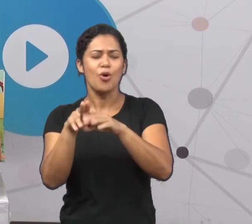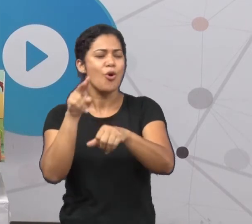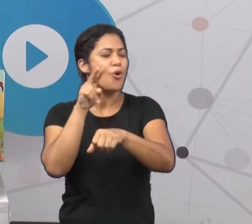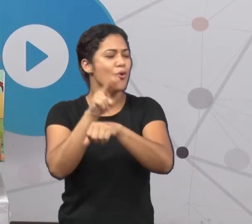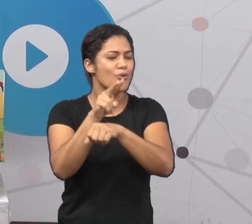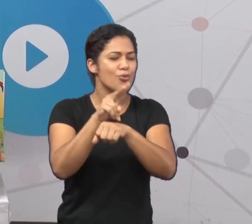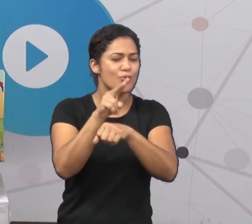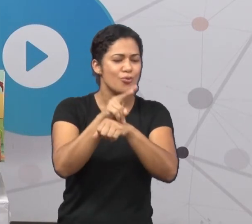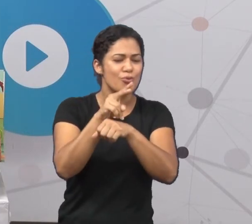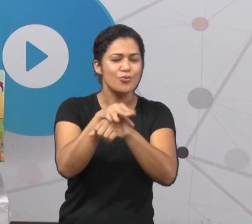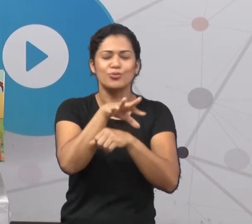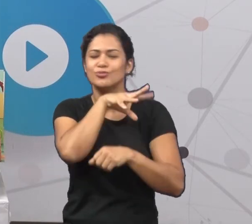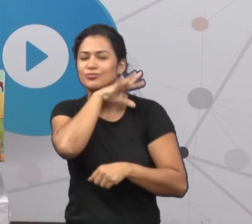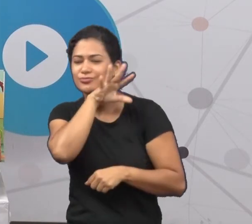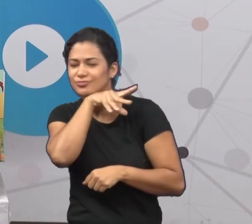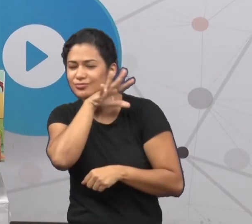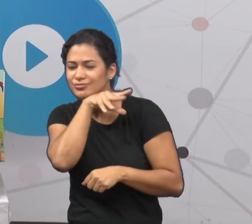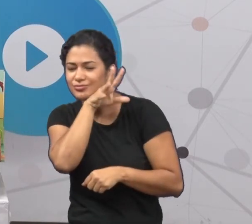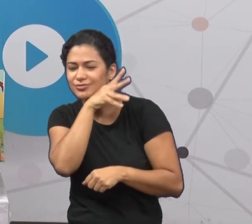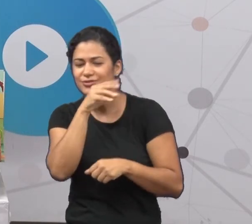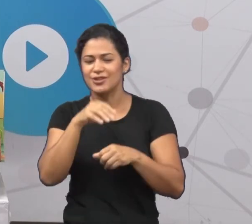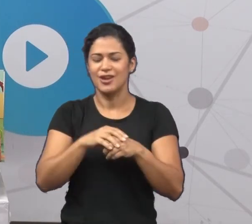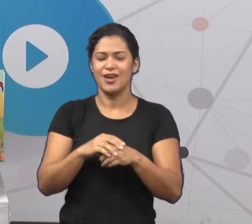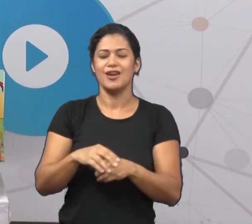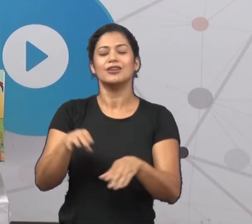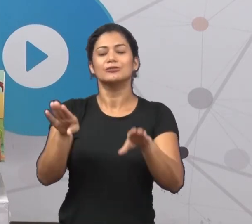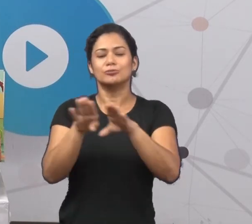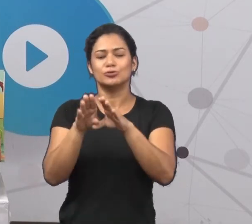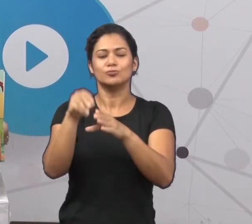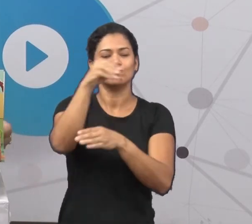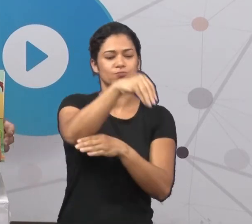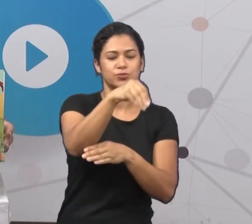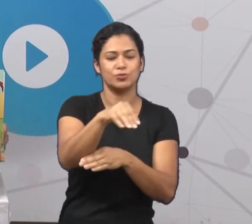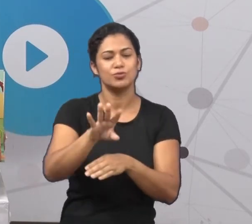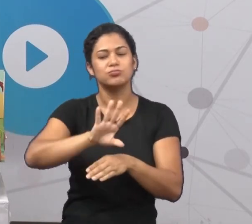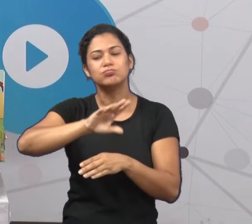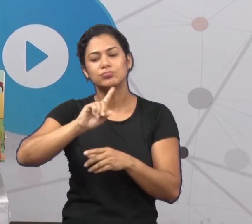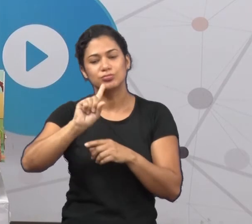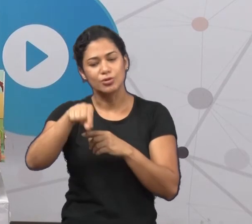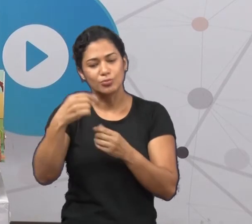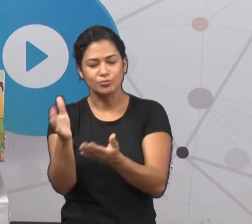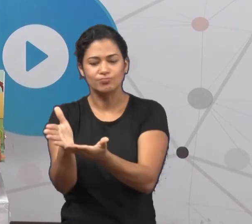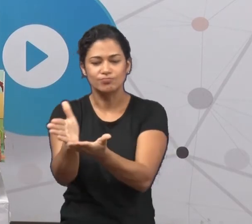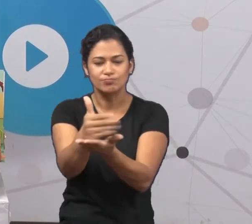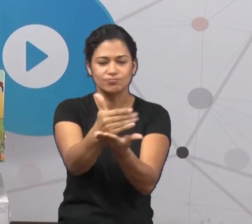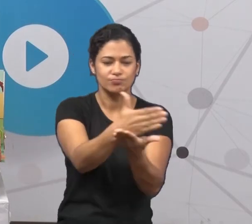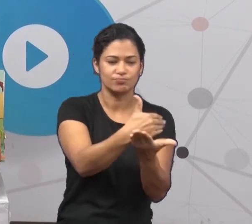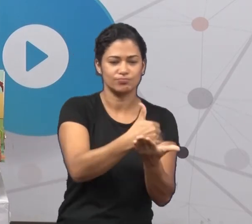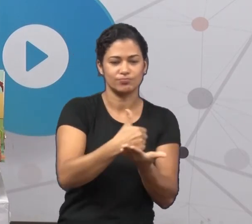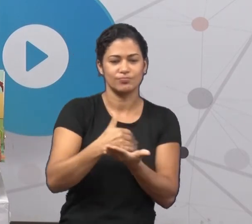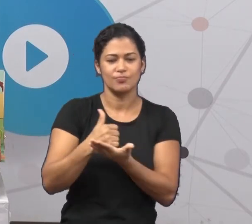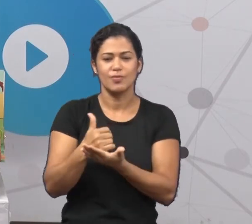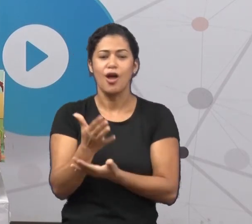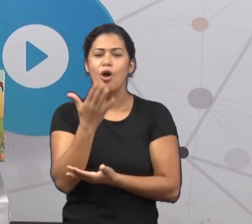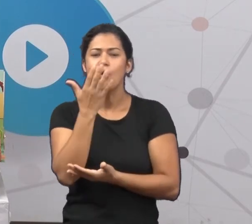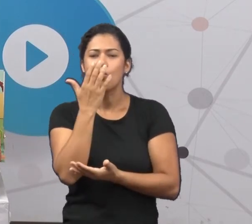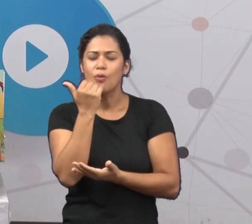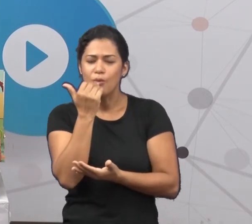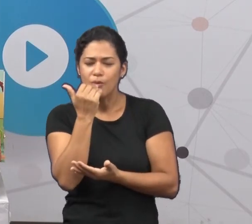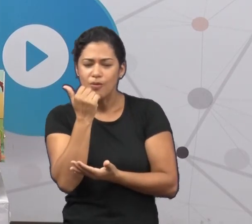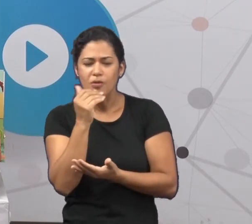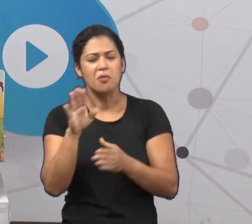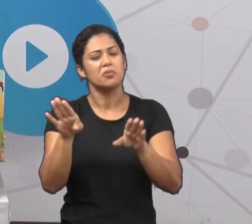Elas mesmo que plantam e colhem. Depois pegam os alimentos e vendem na